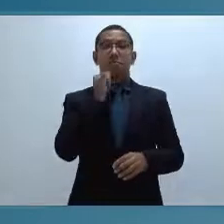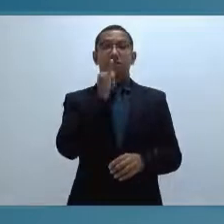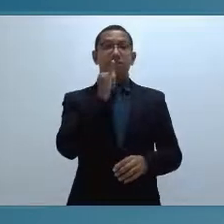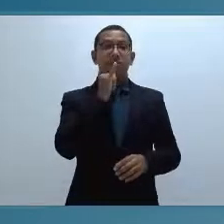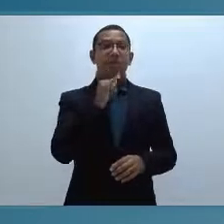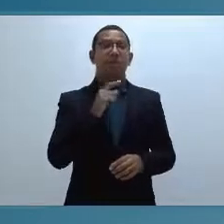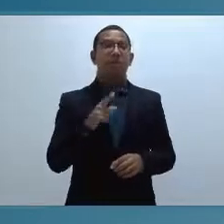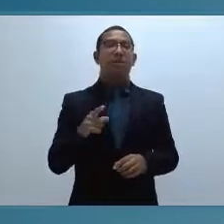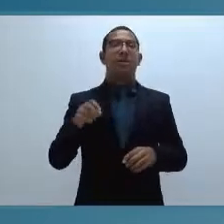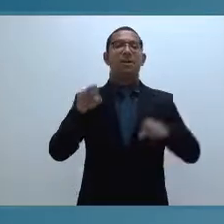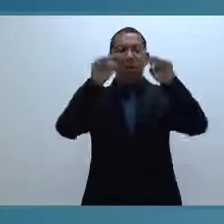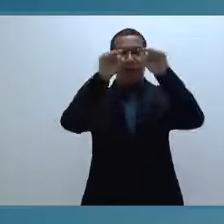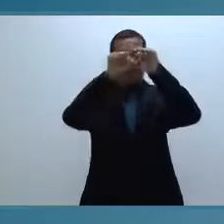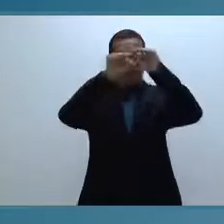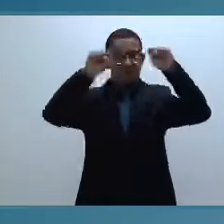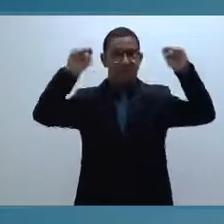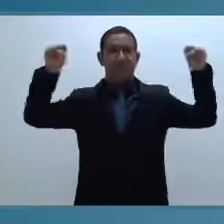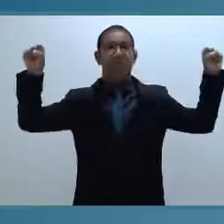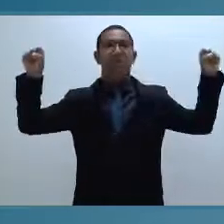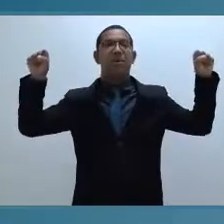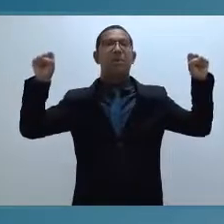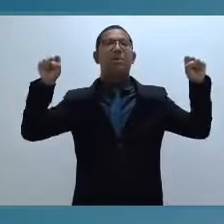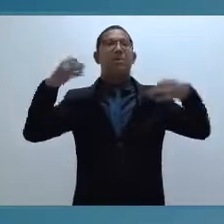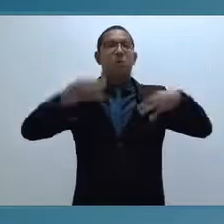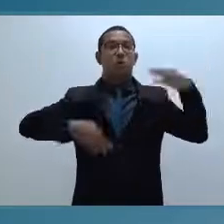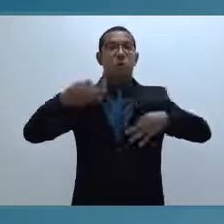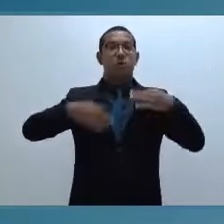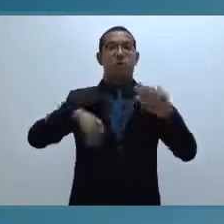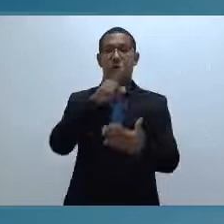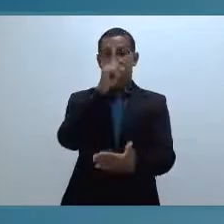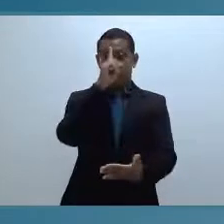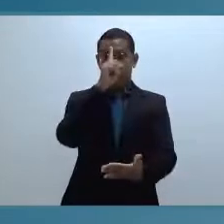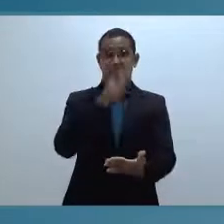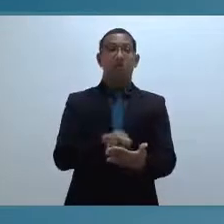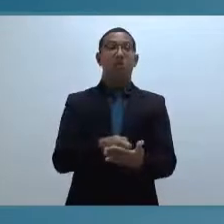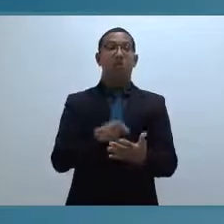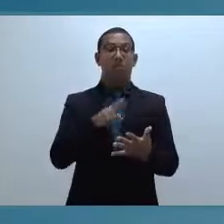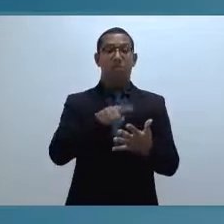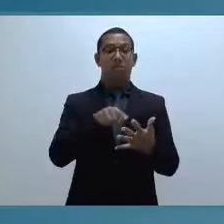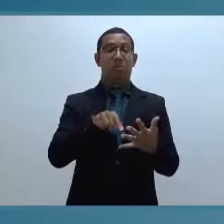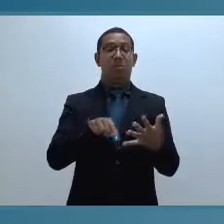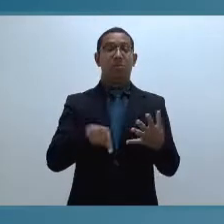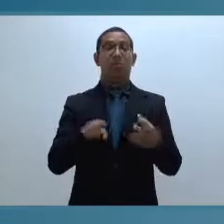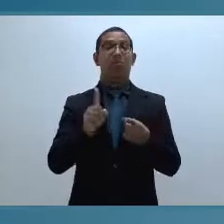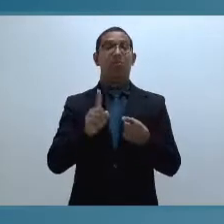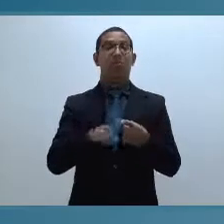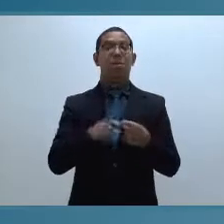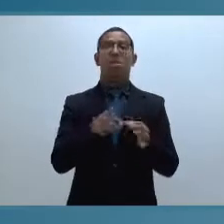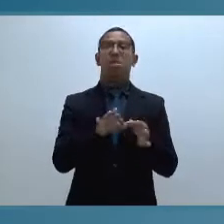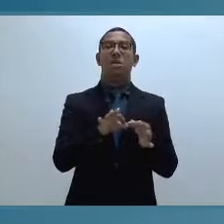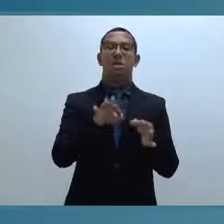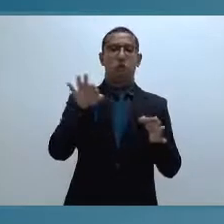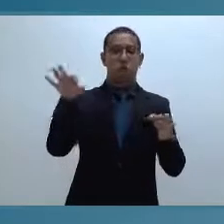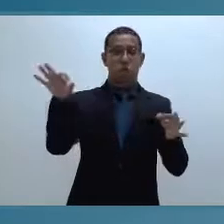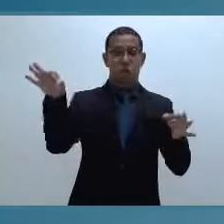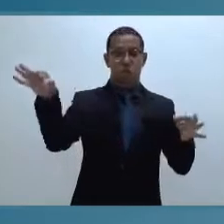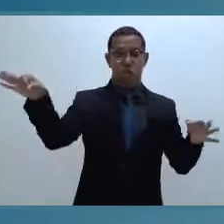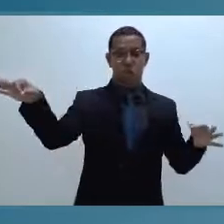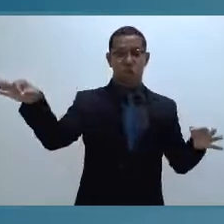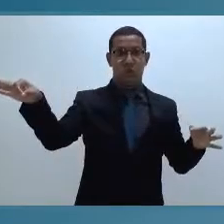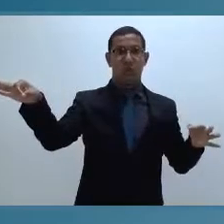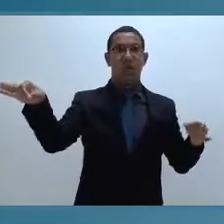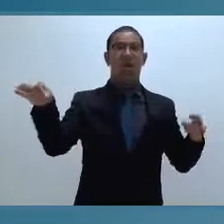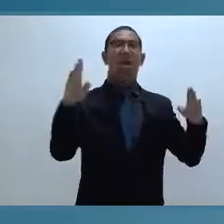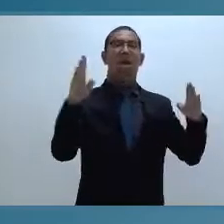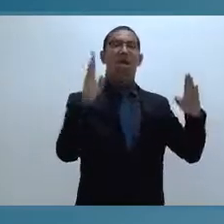Pará, por sua formação interna, preencher os seguintes requisitos, que é a distância entre a Comarca e o município